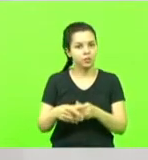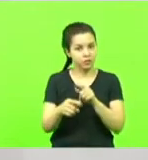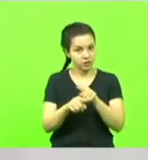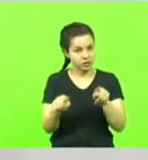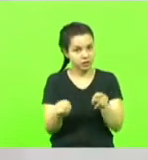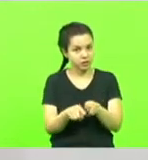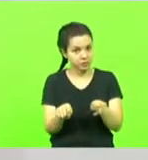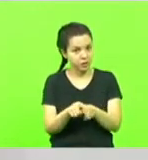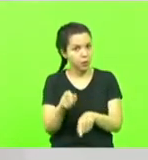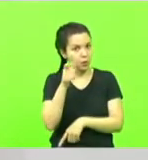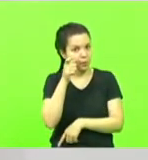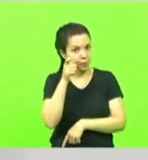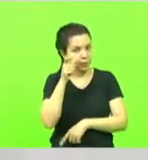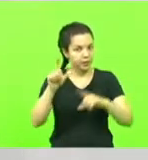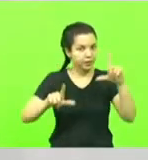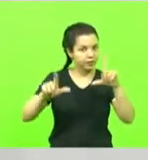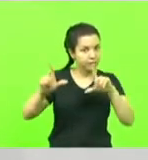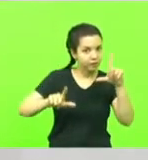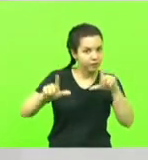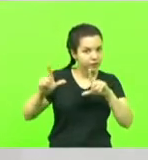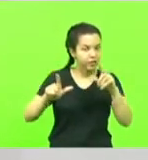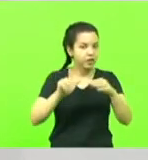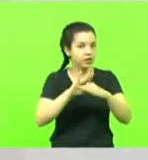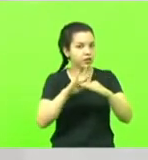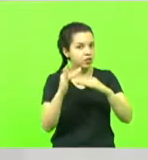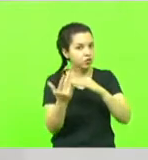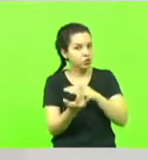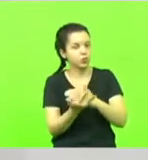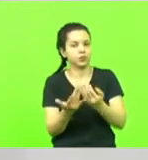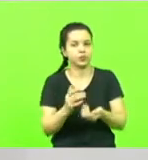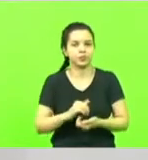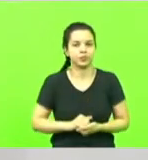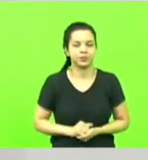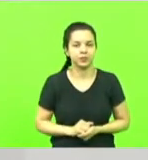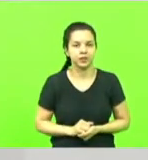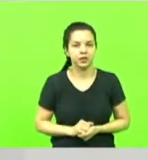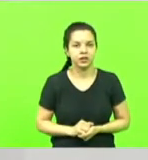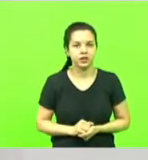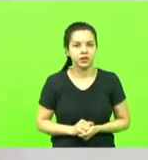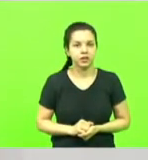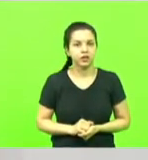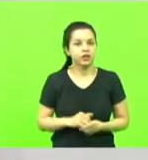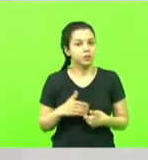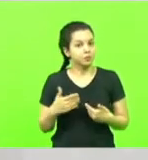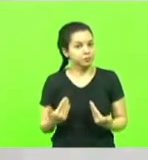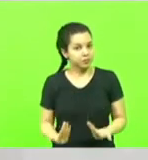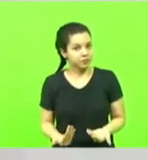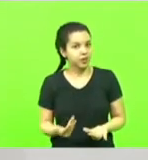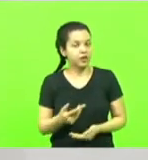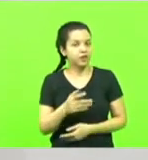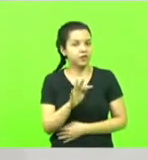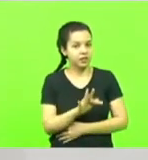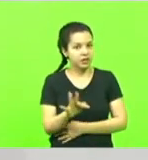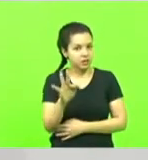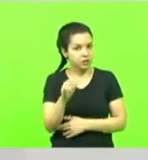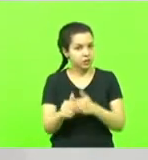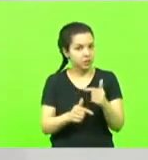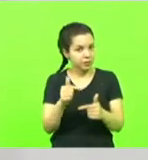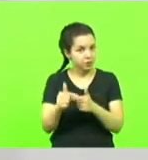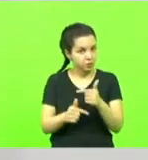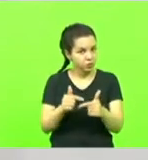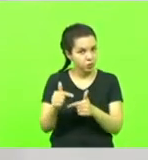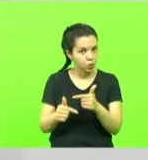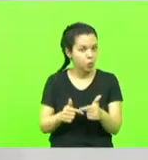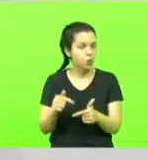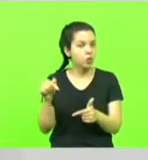pela TVAL. Enfim, senhor presidente e colegas deputados e deputadas. A Federação dos Trabalhadores no Comércio e Serviços do Estado